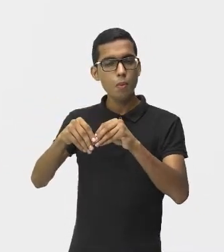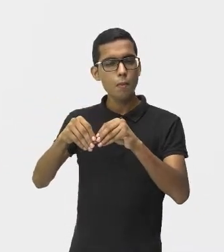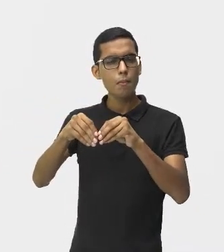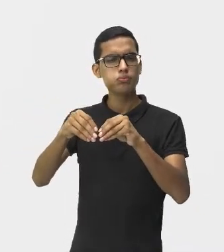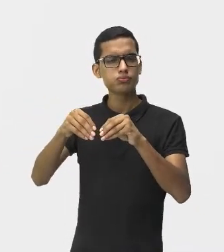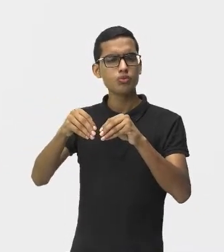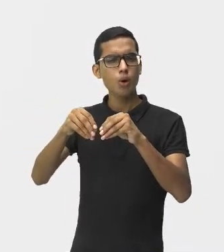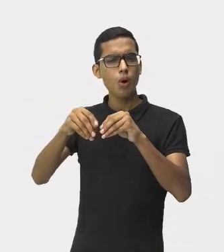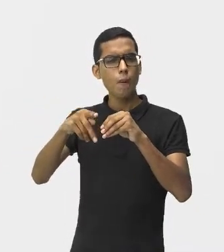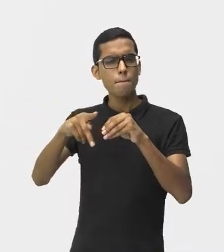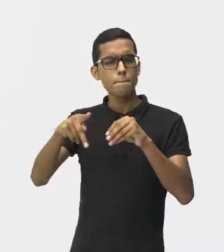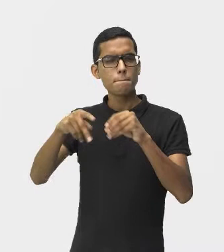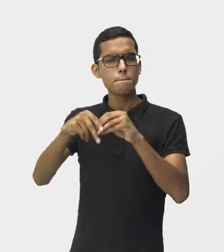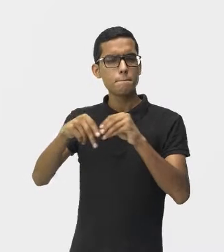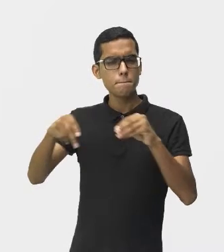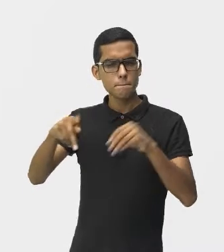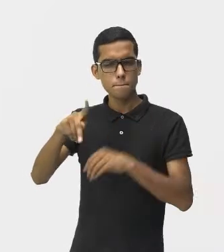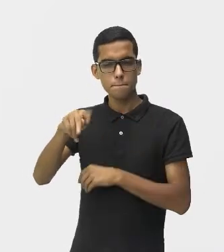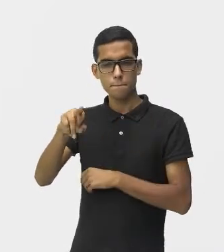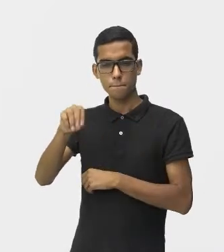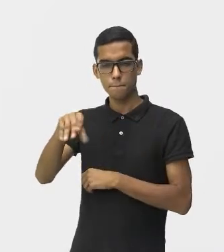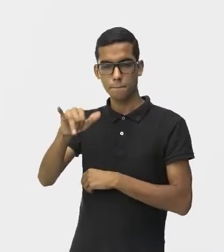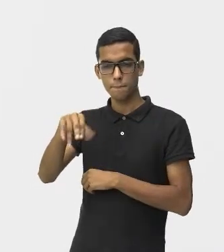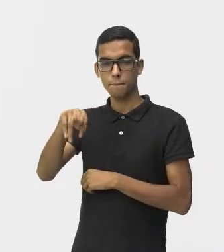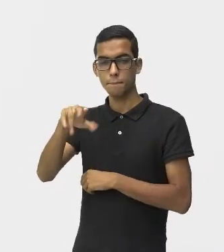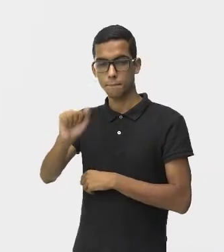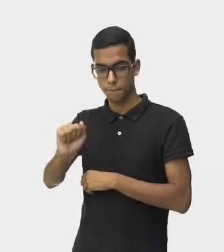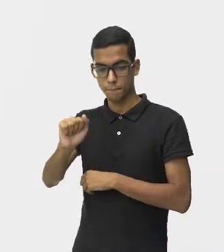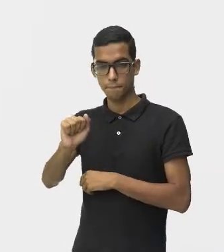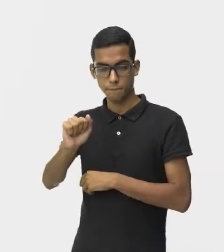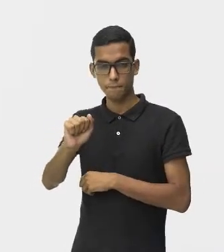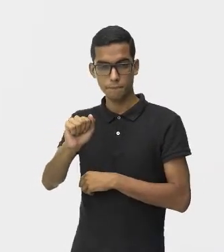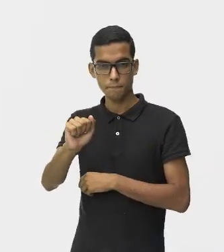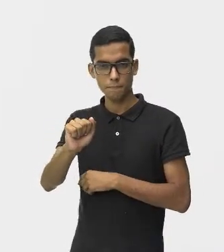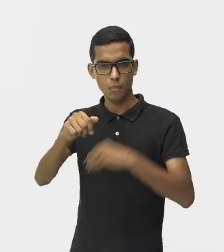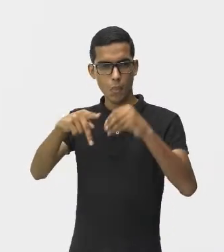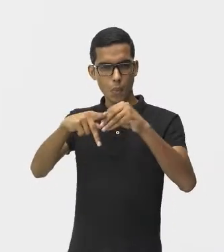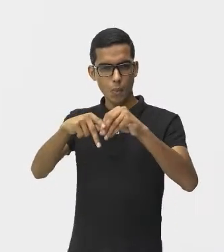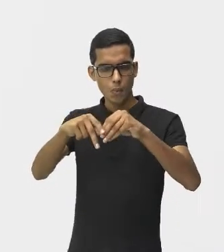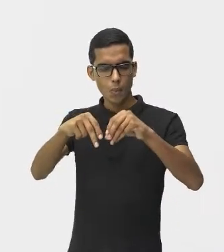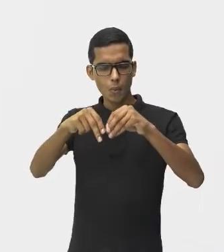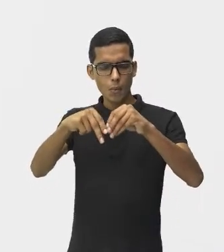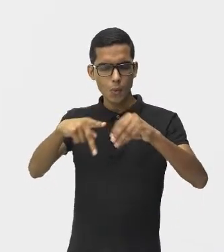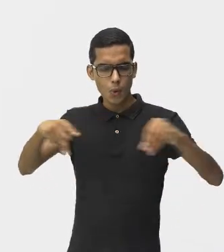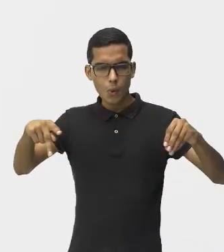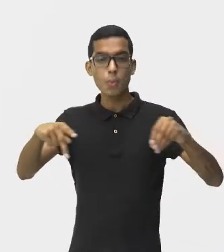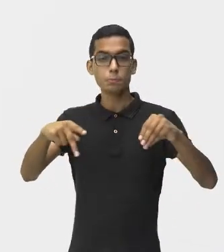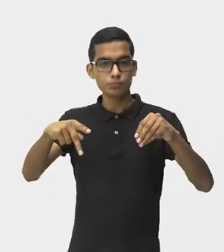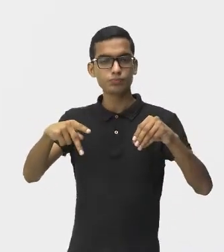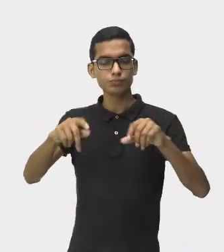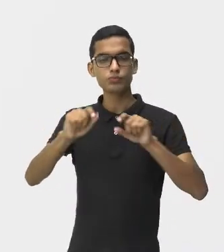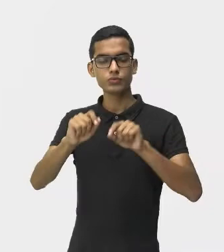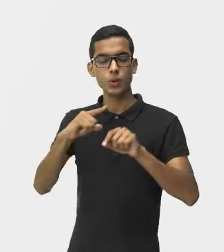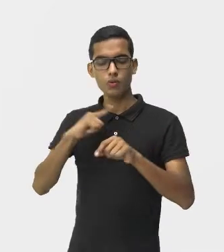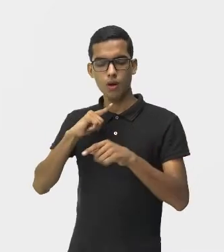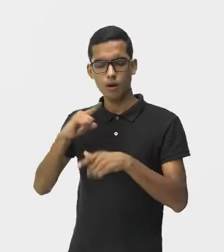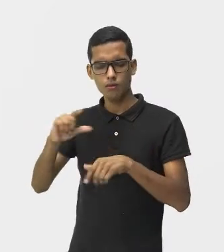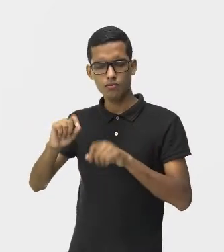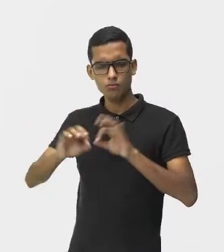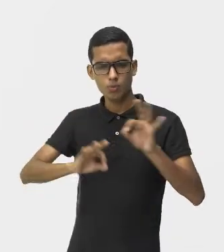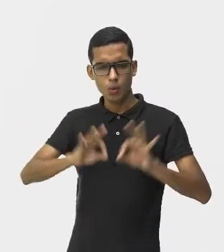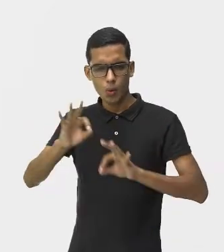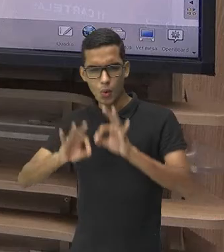aqui o nome dessa proteína. Então ele vai se enrolando, vai compactando e aí ele vai formando